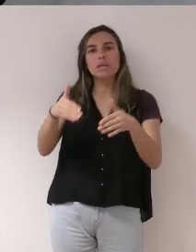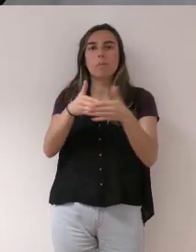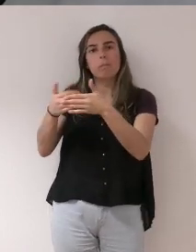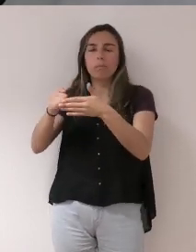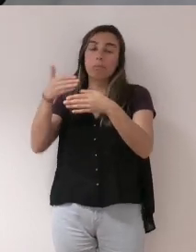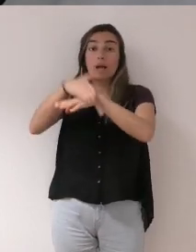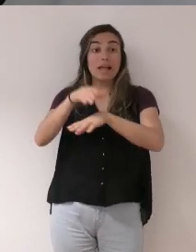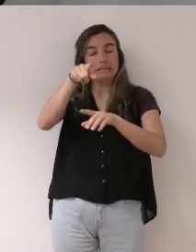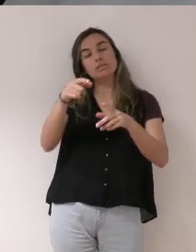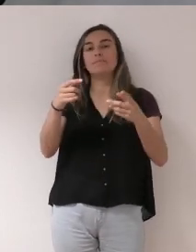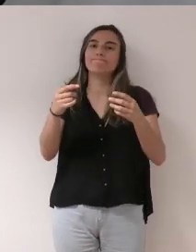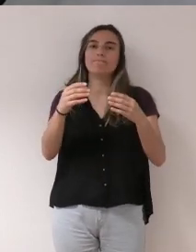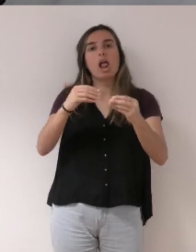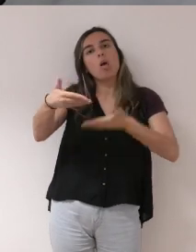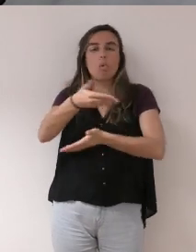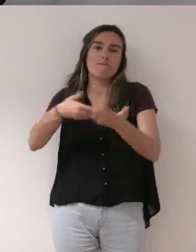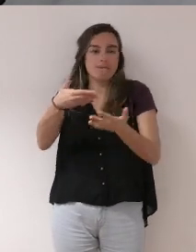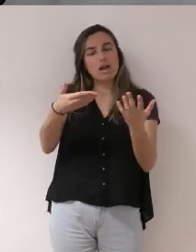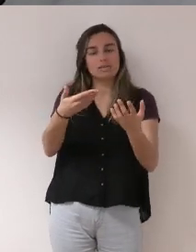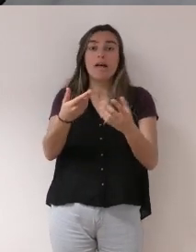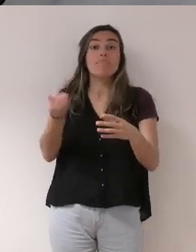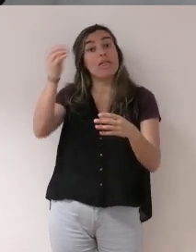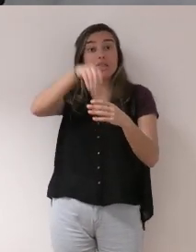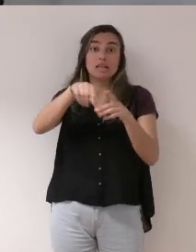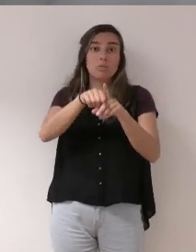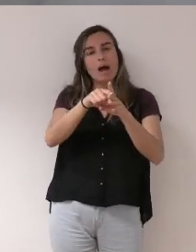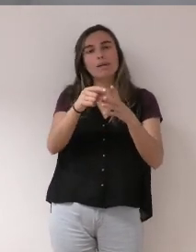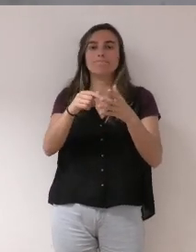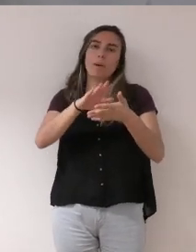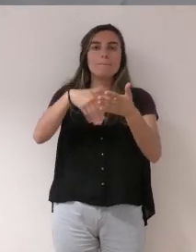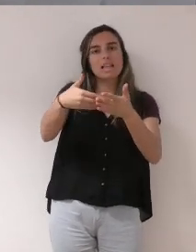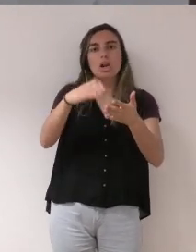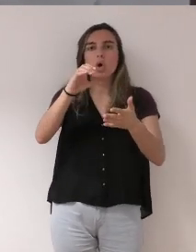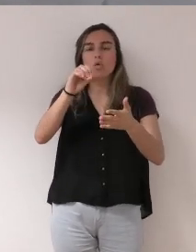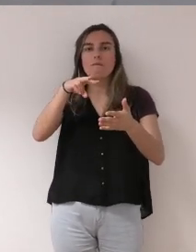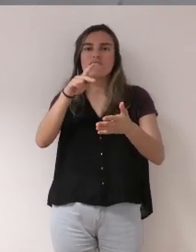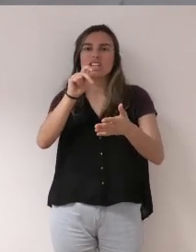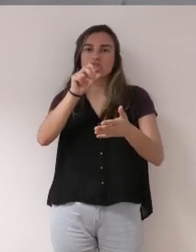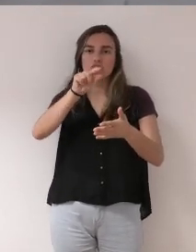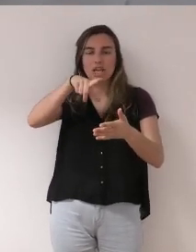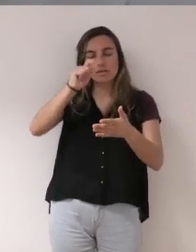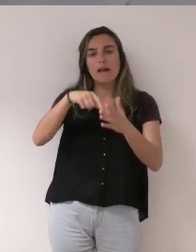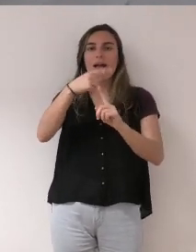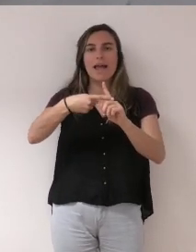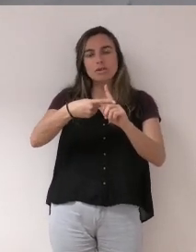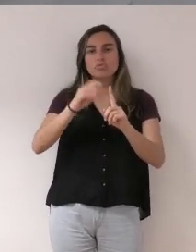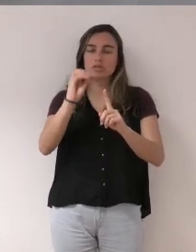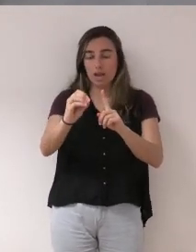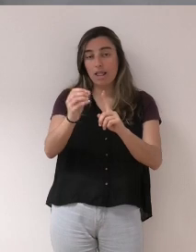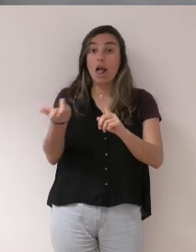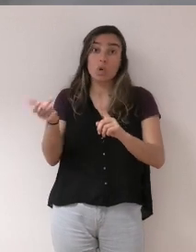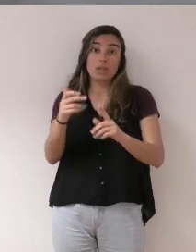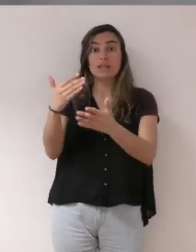de conversas que pertence ao programa Convergente do Ano Zero, que está a decorrer em Coimbra até ao final de junho.